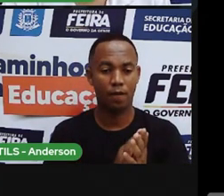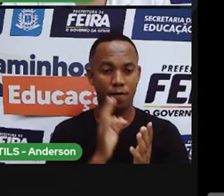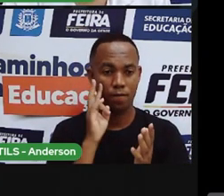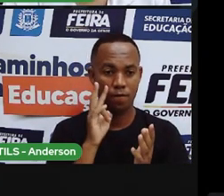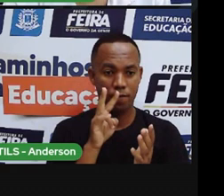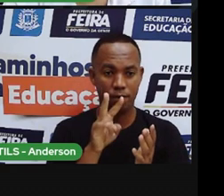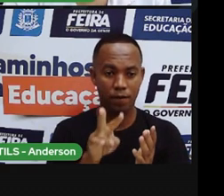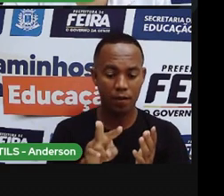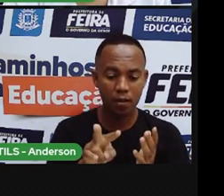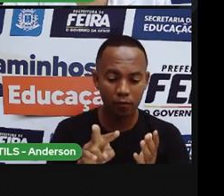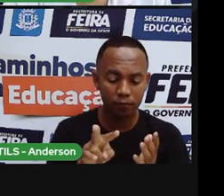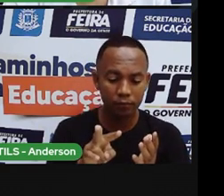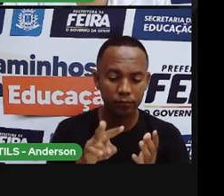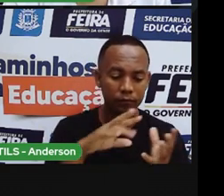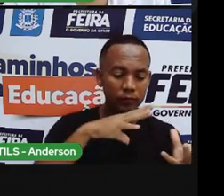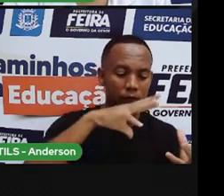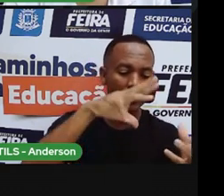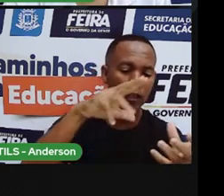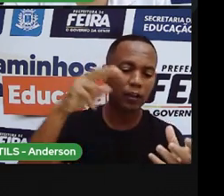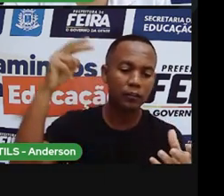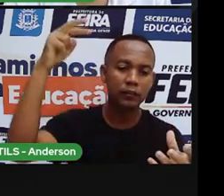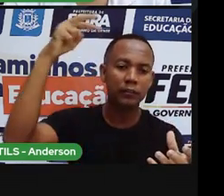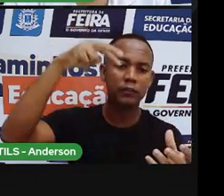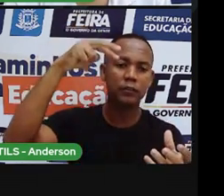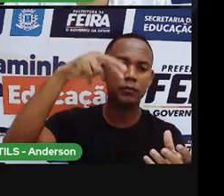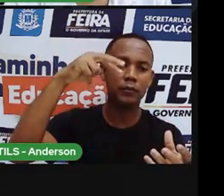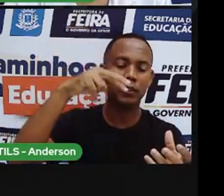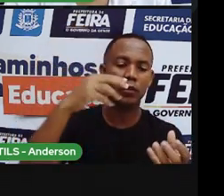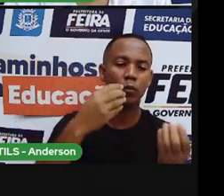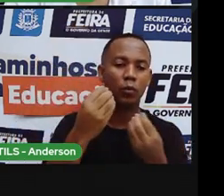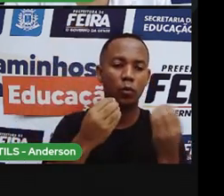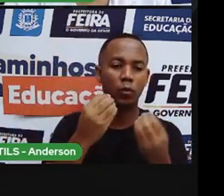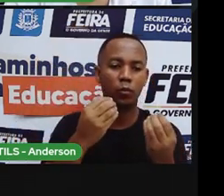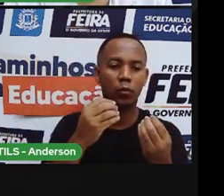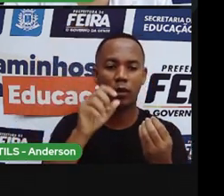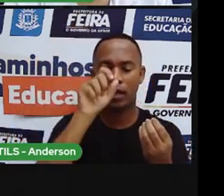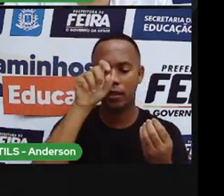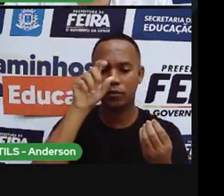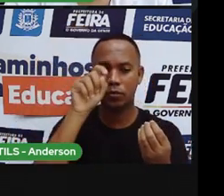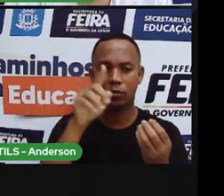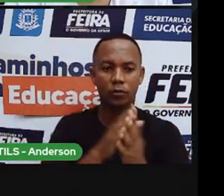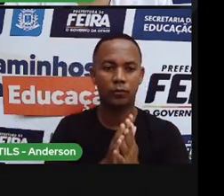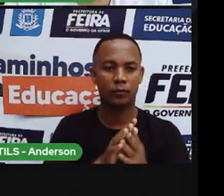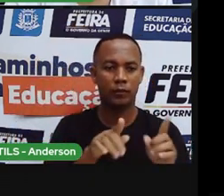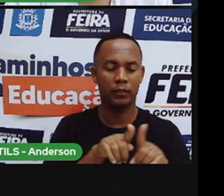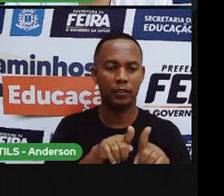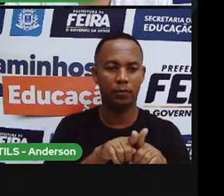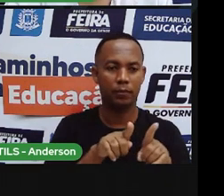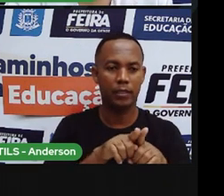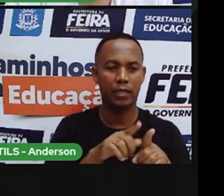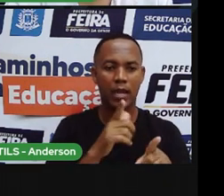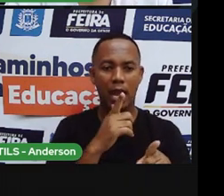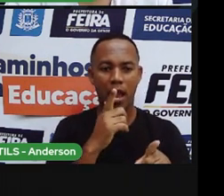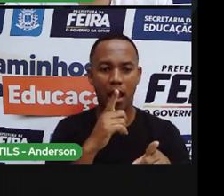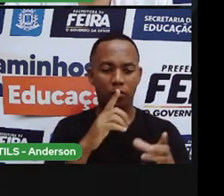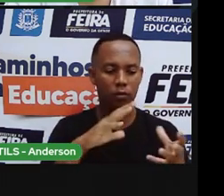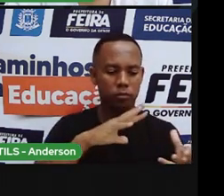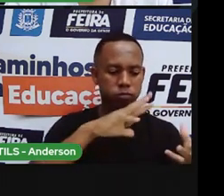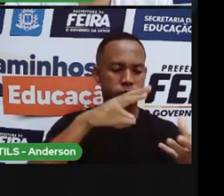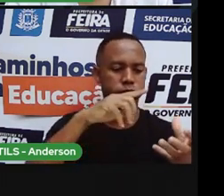a Terra de cima, veríamos uma grande esfera azul. É porque o mar toma conta de quase todo